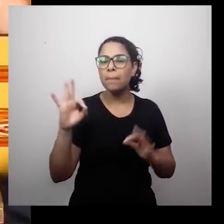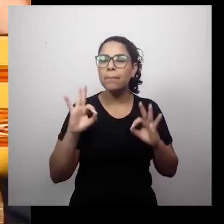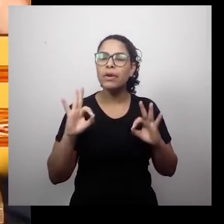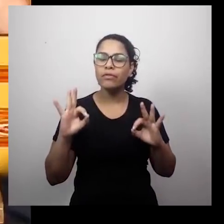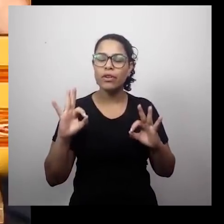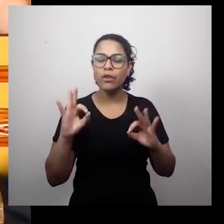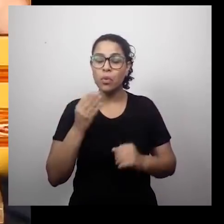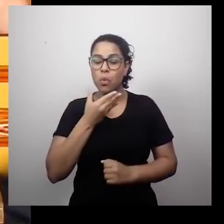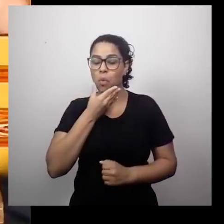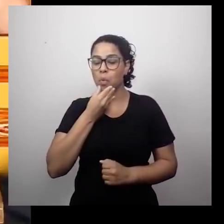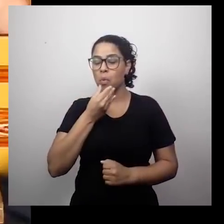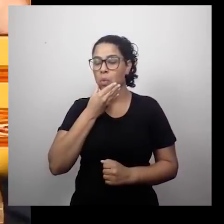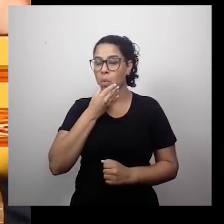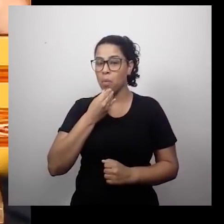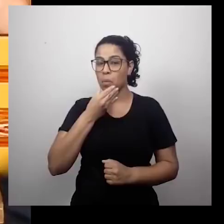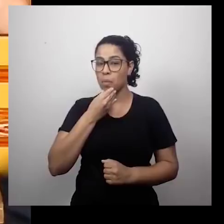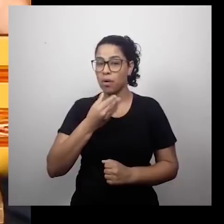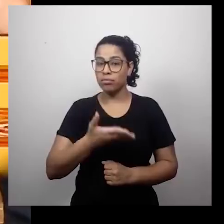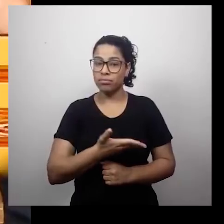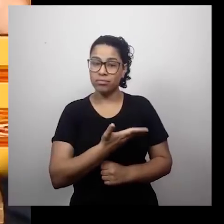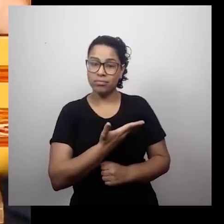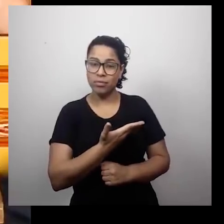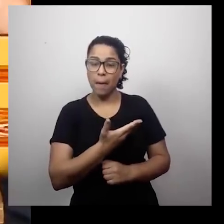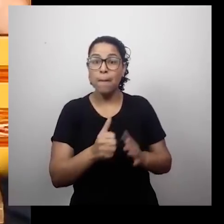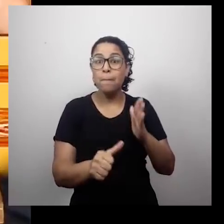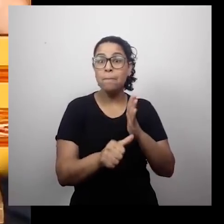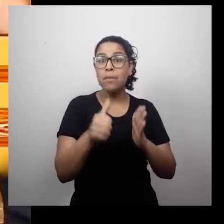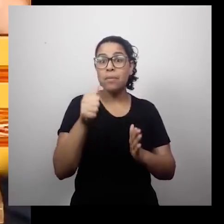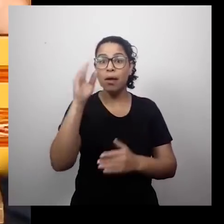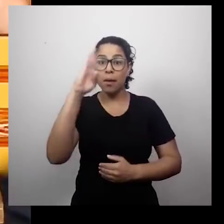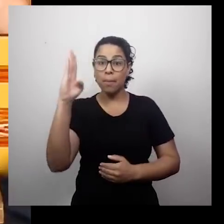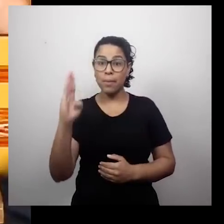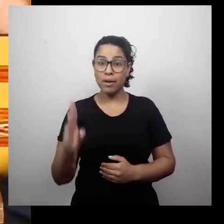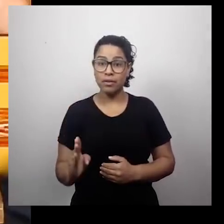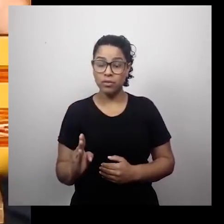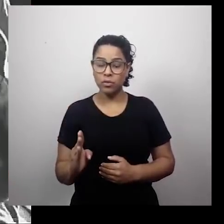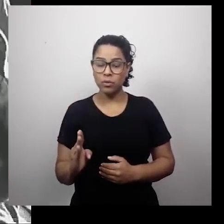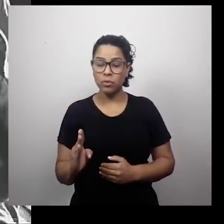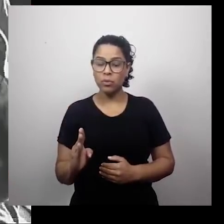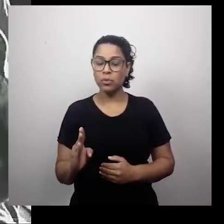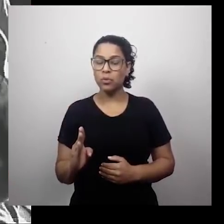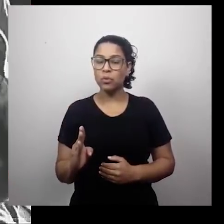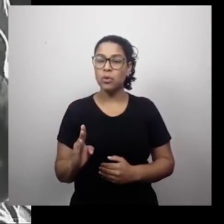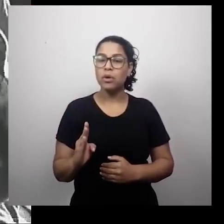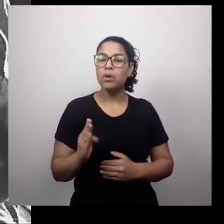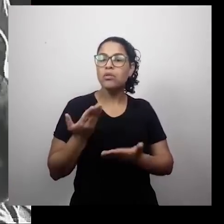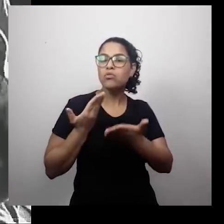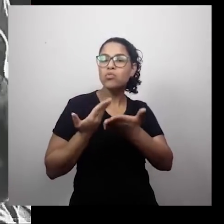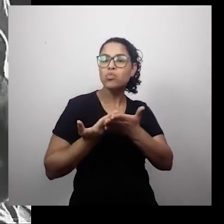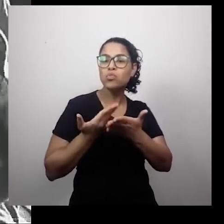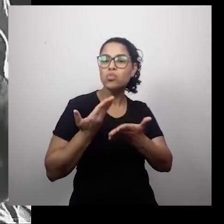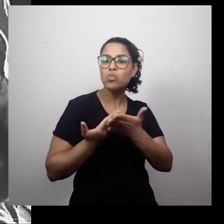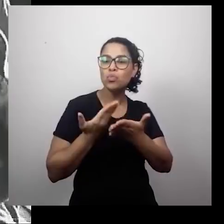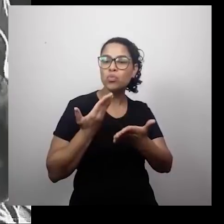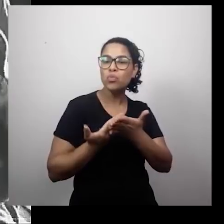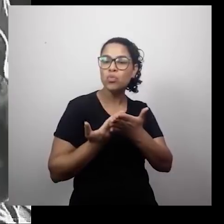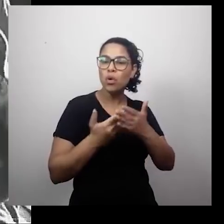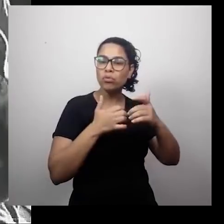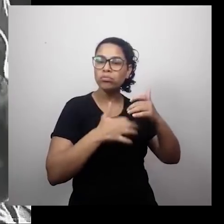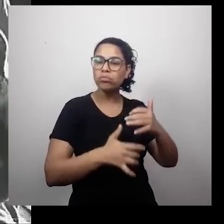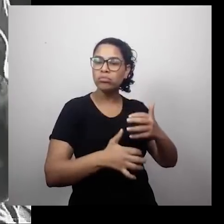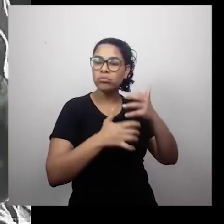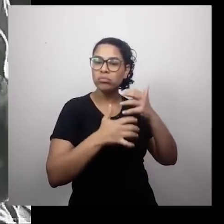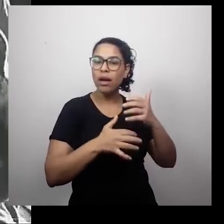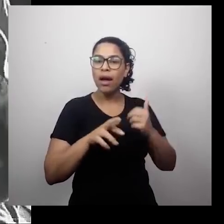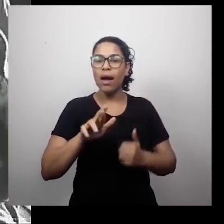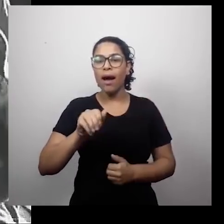Marcos Santures é o primeiro brasileiro que foi aluno de Ravi Shankar, um ídolo no mundo todo,